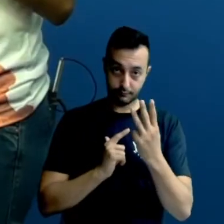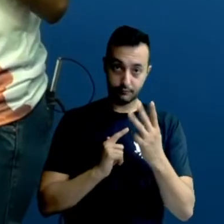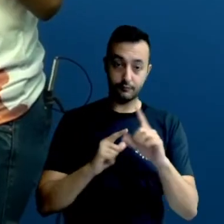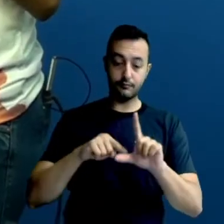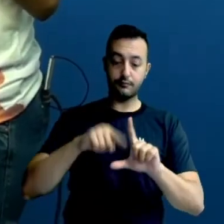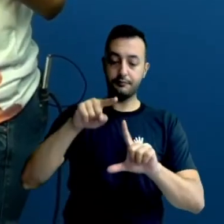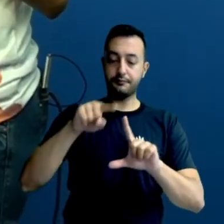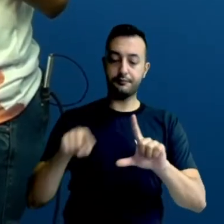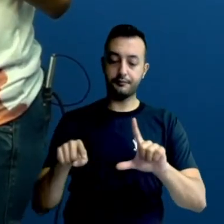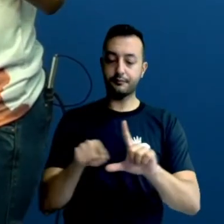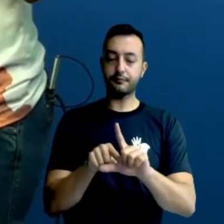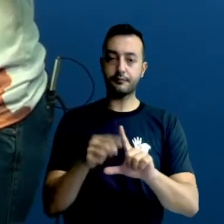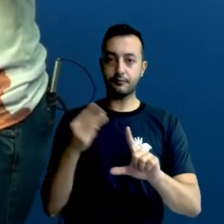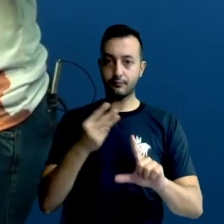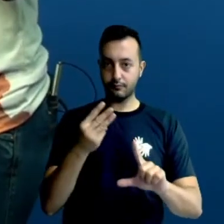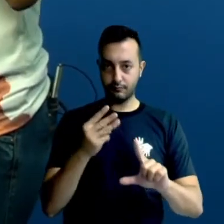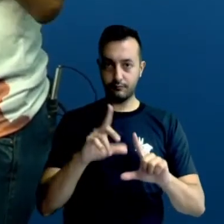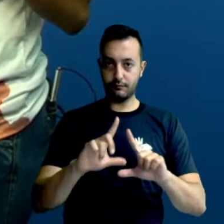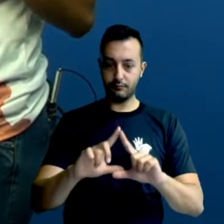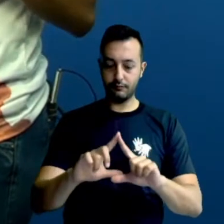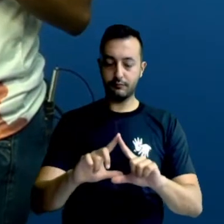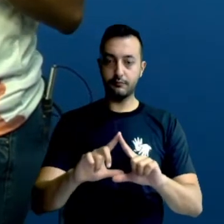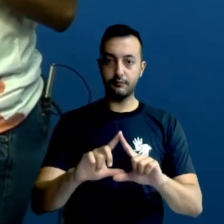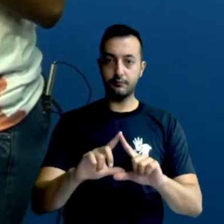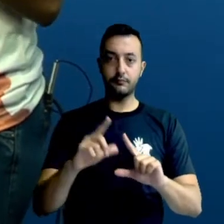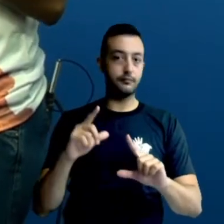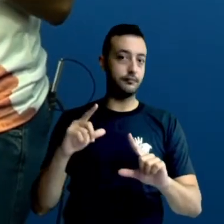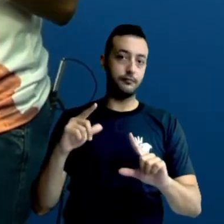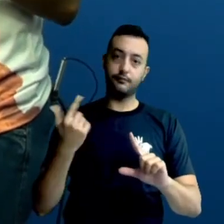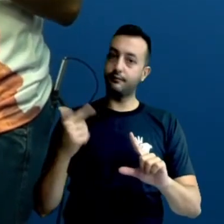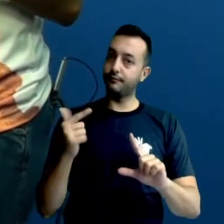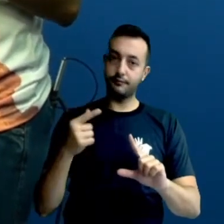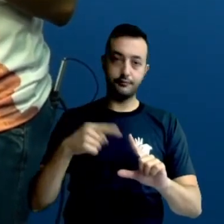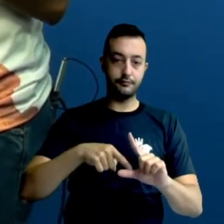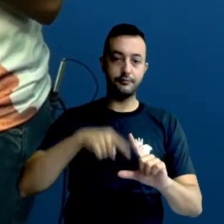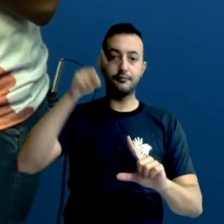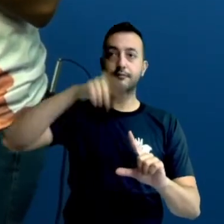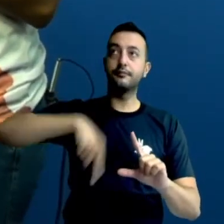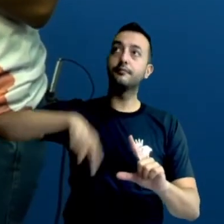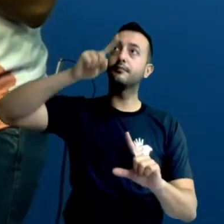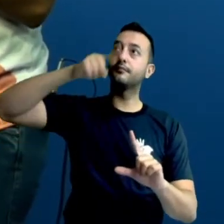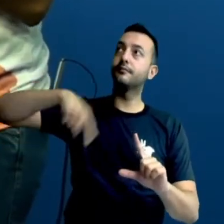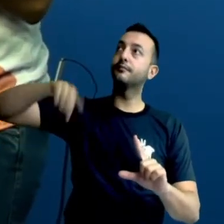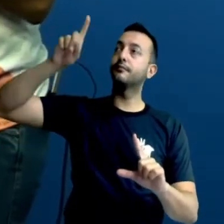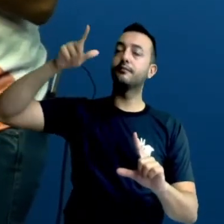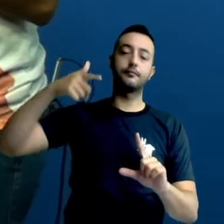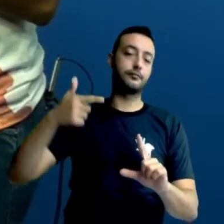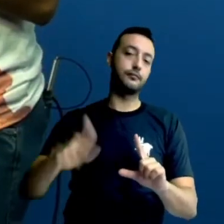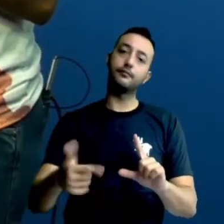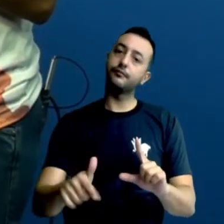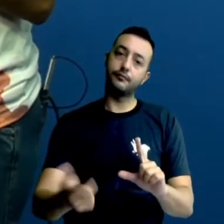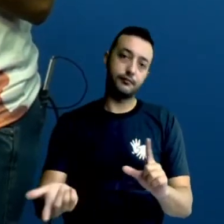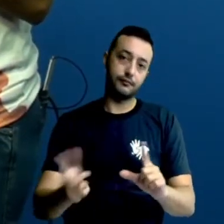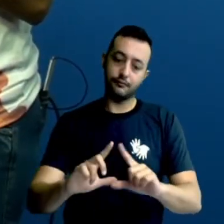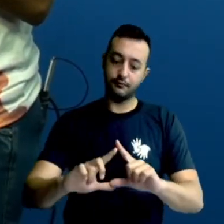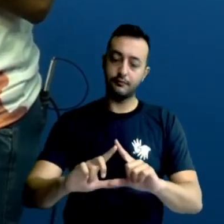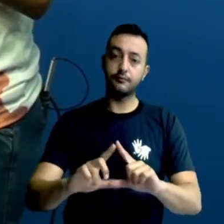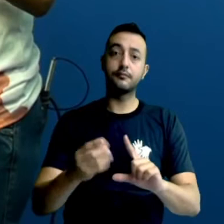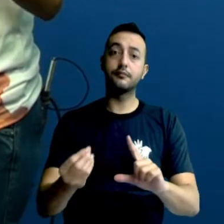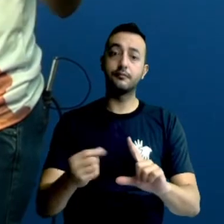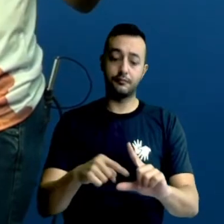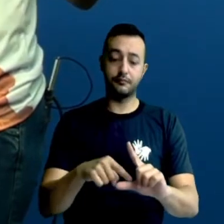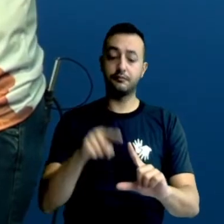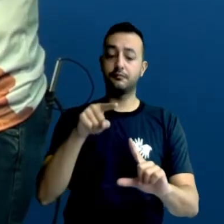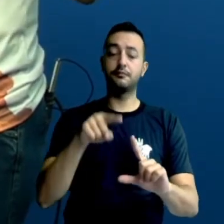apenas, não dá para ter diagonal, porque a gente não tem um outro vértice, né, que dê para a gente